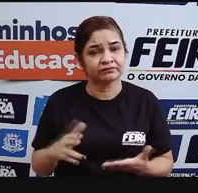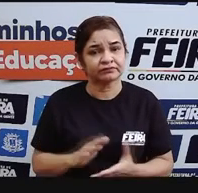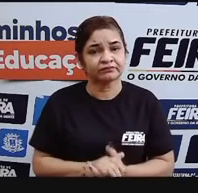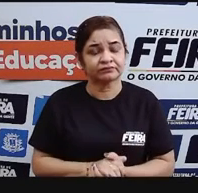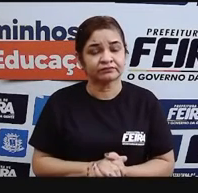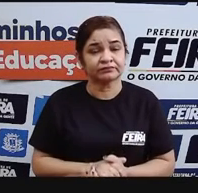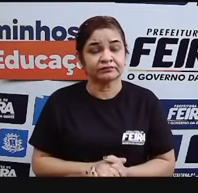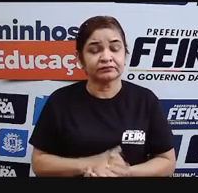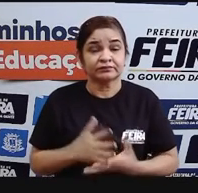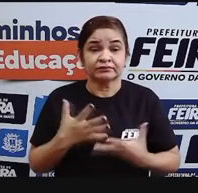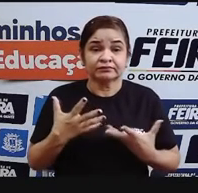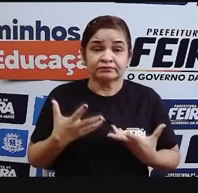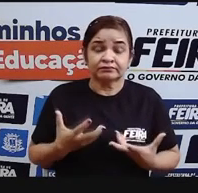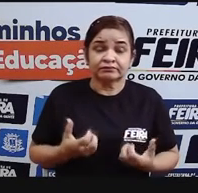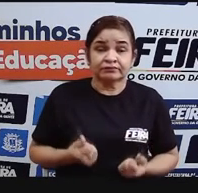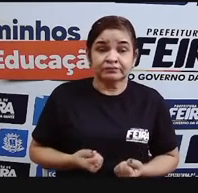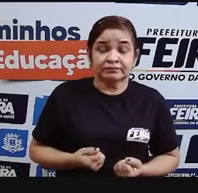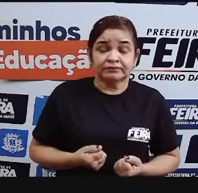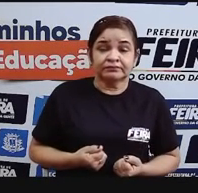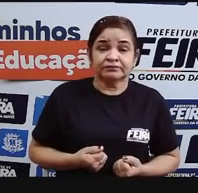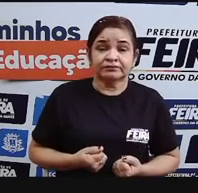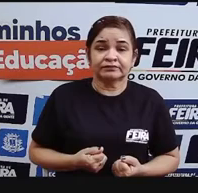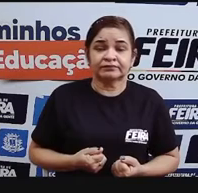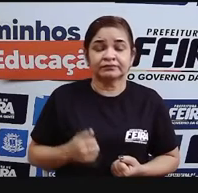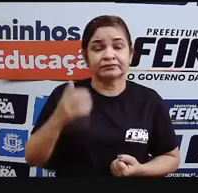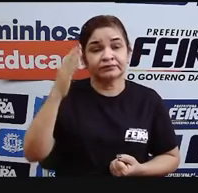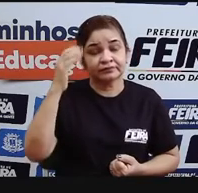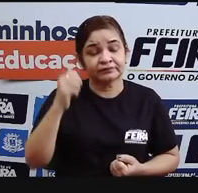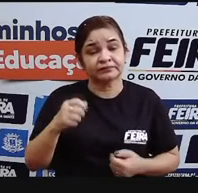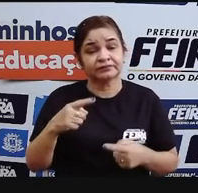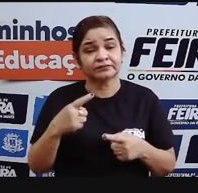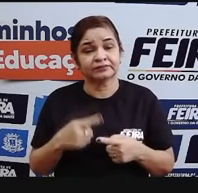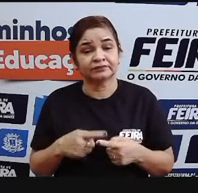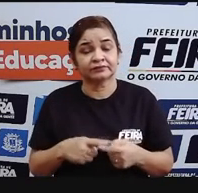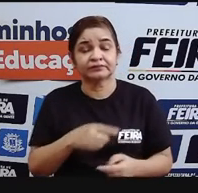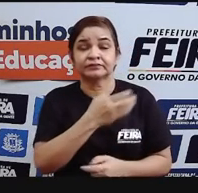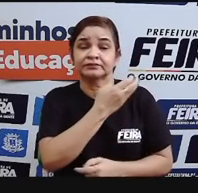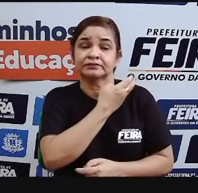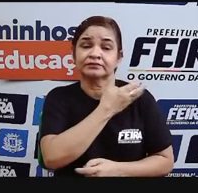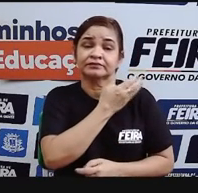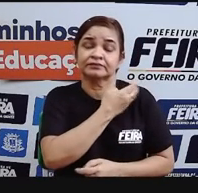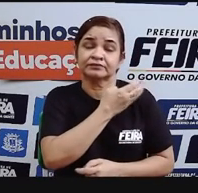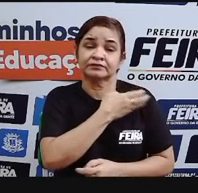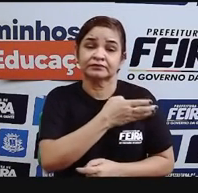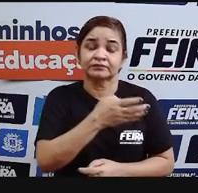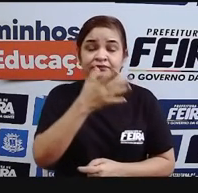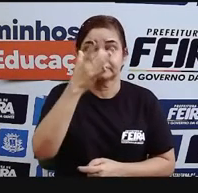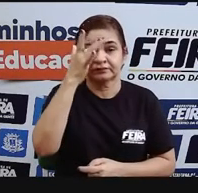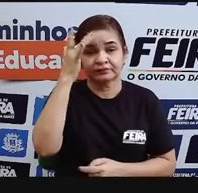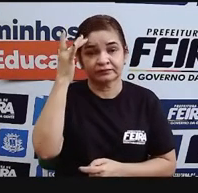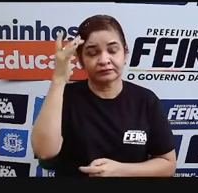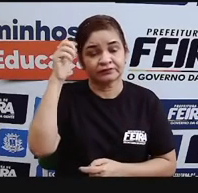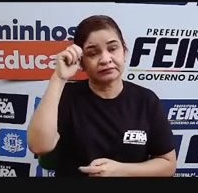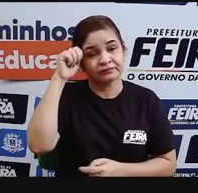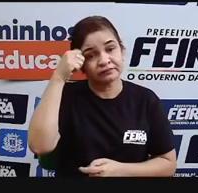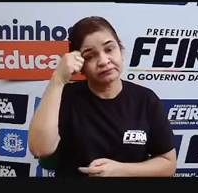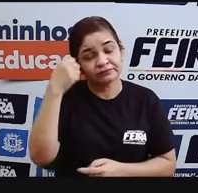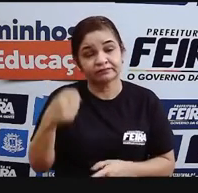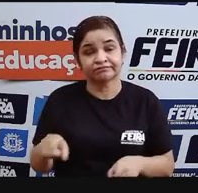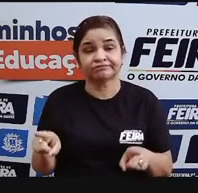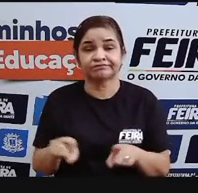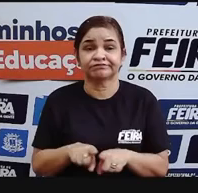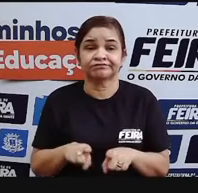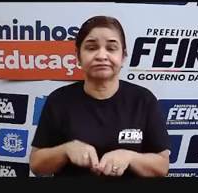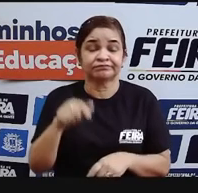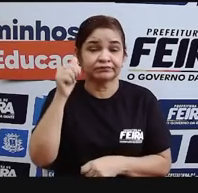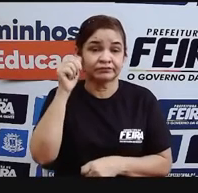esse peso, e ela sabia que isso era fruto da discriminação e do preconceito pelo fato dela ser negra e pelo fato dela ser